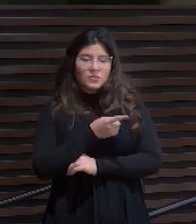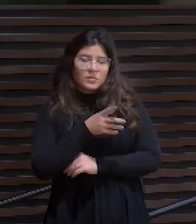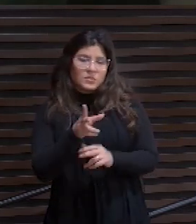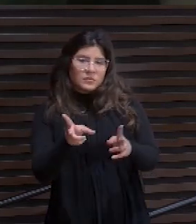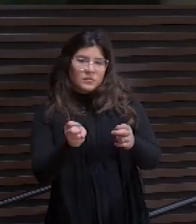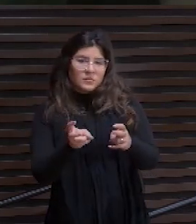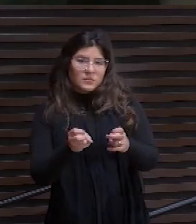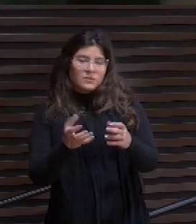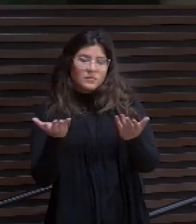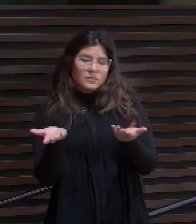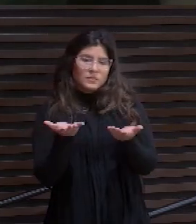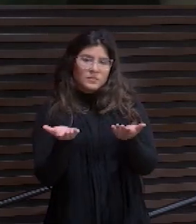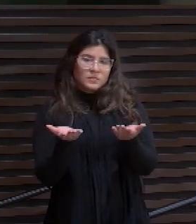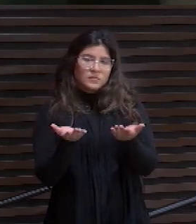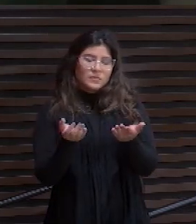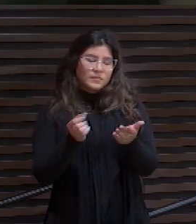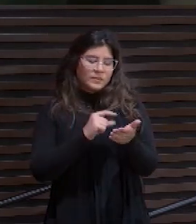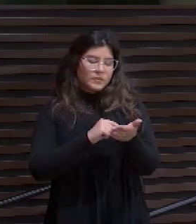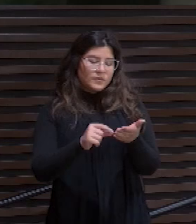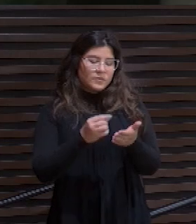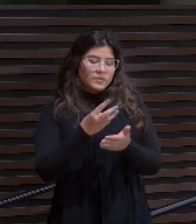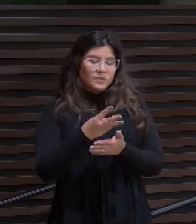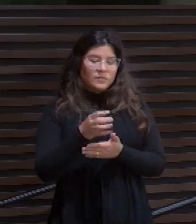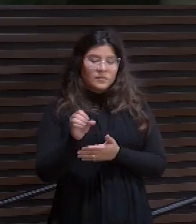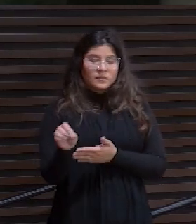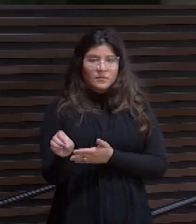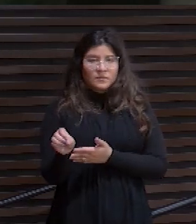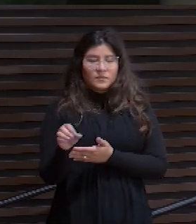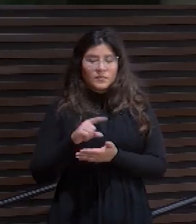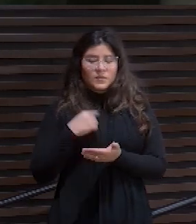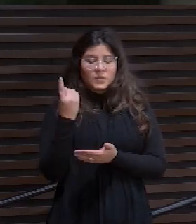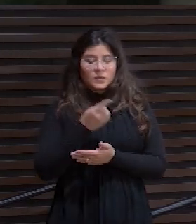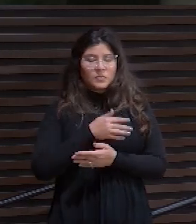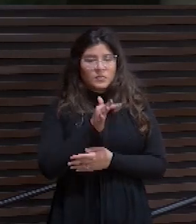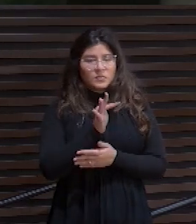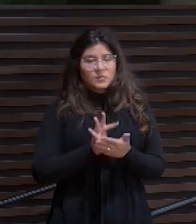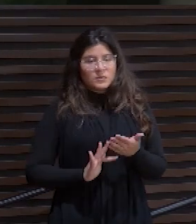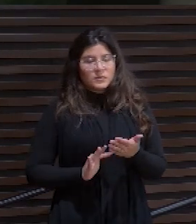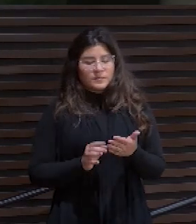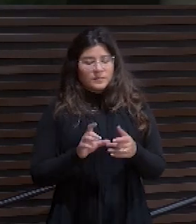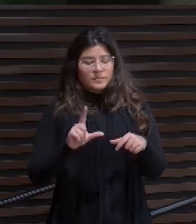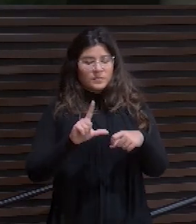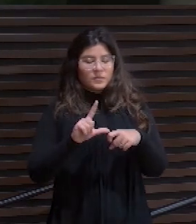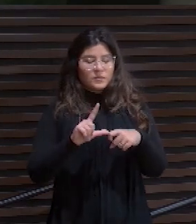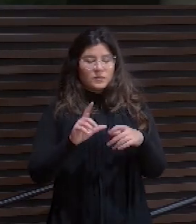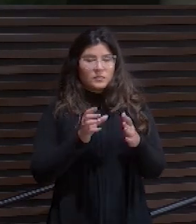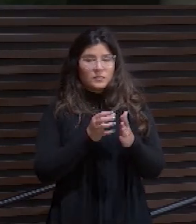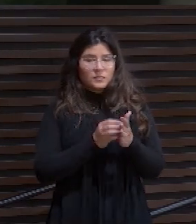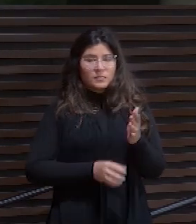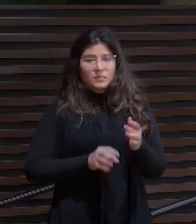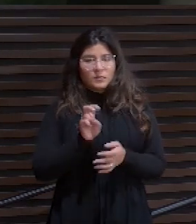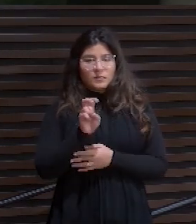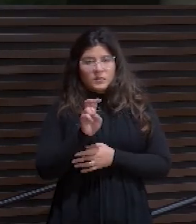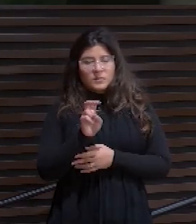agora o versículo 39 do nosso texto, Lucas capítulo 5,